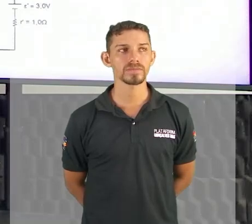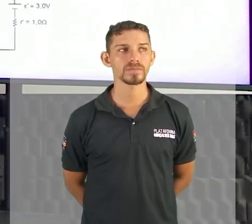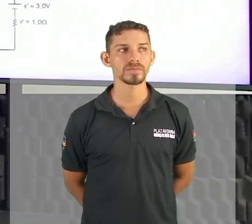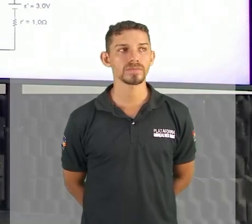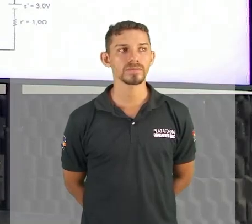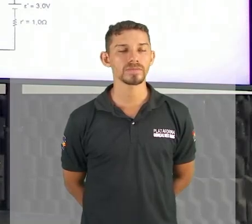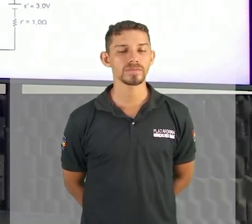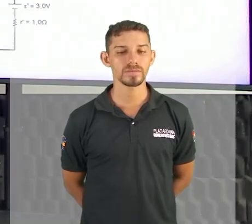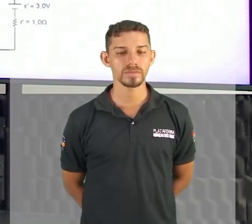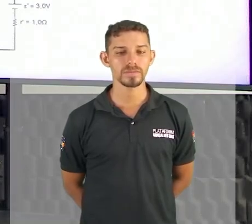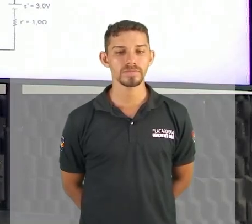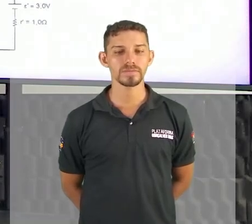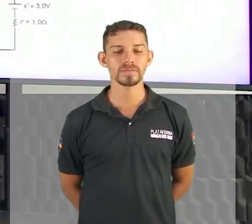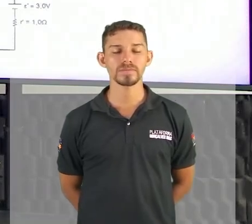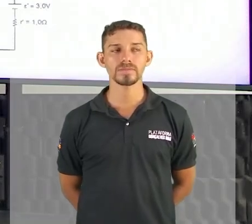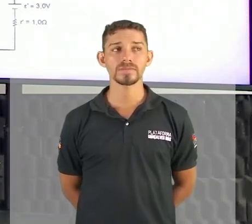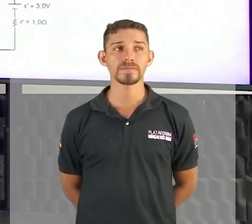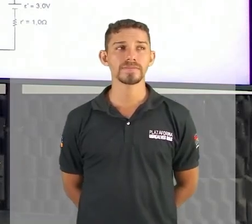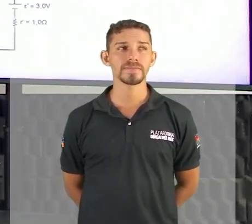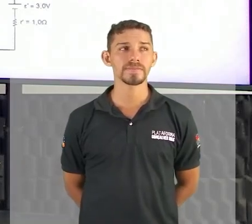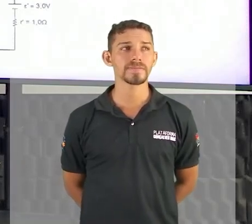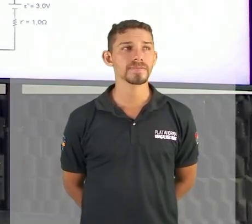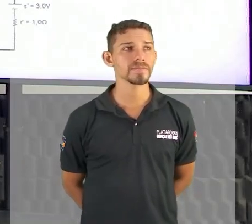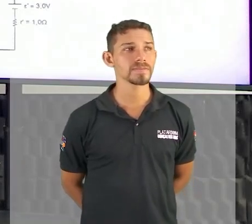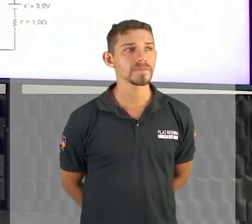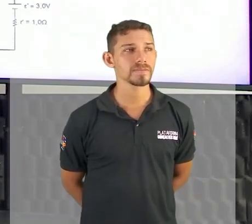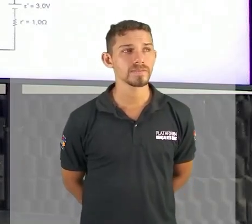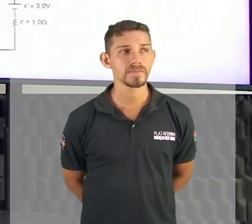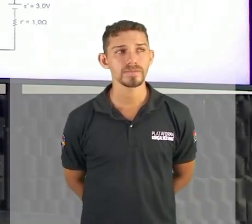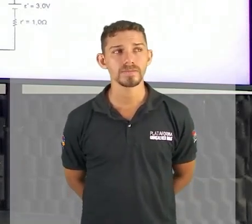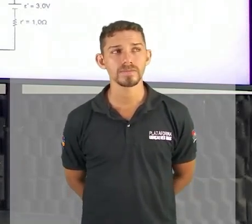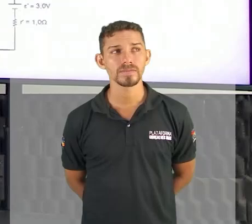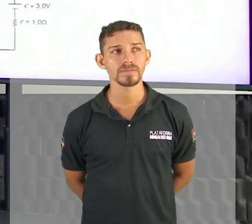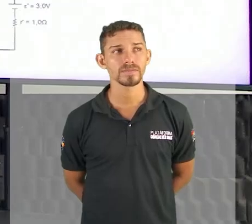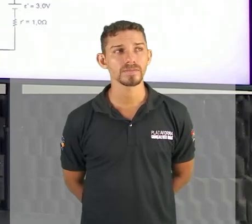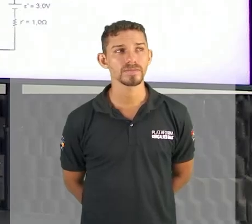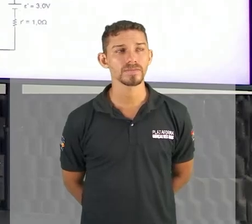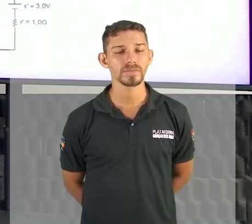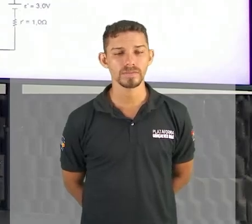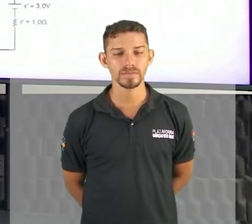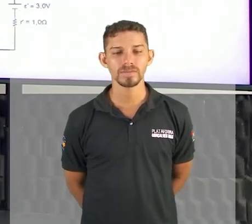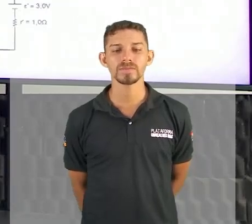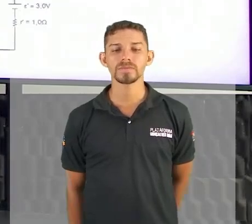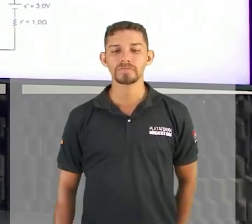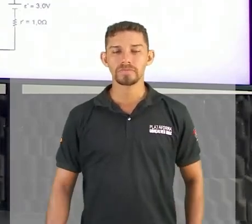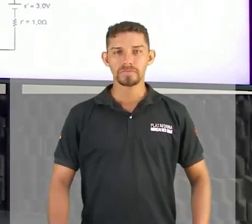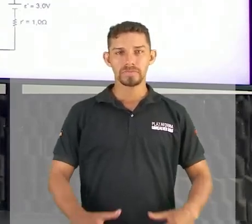eletromotriz aqui 7 V